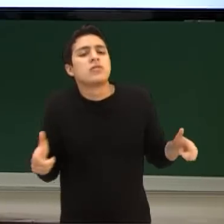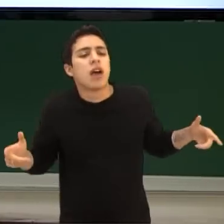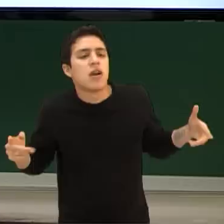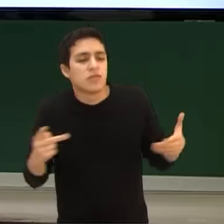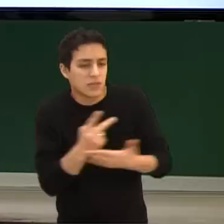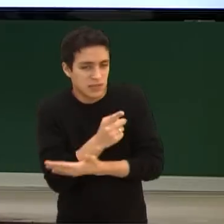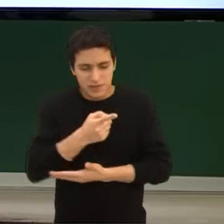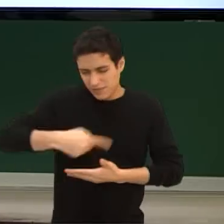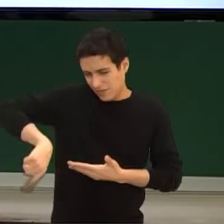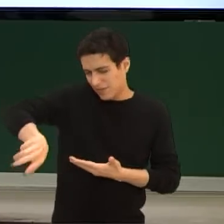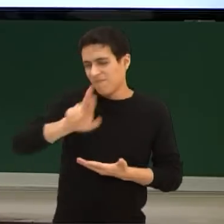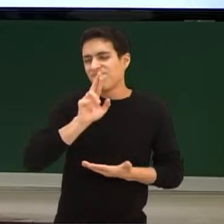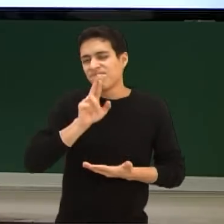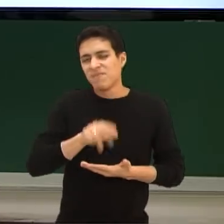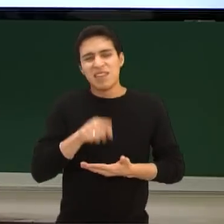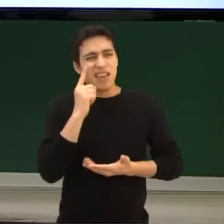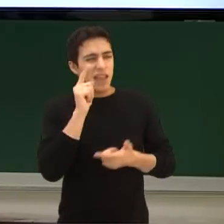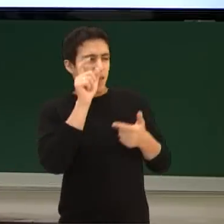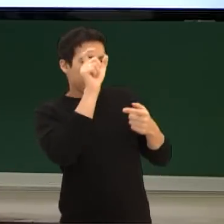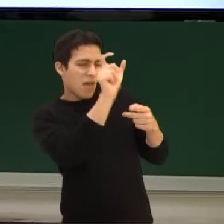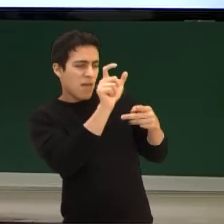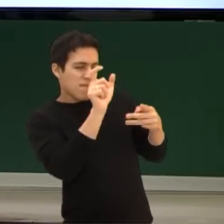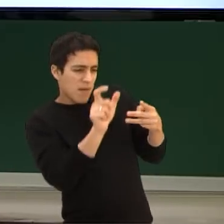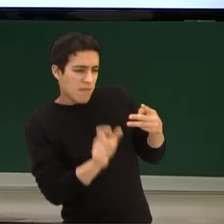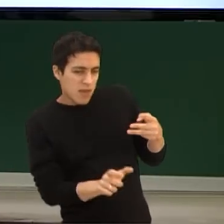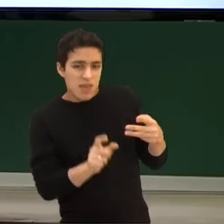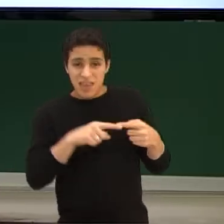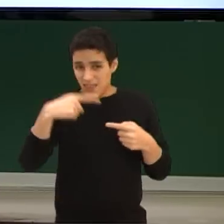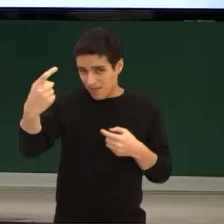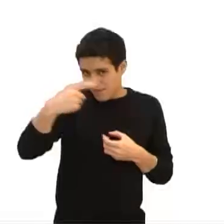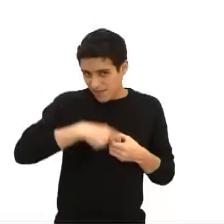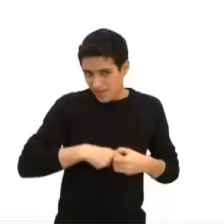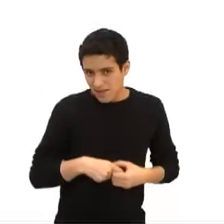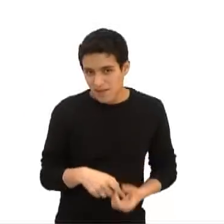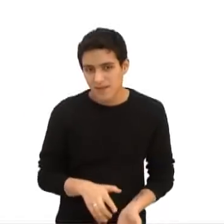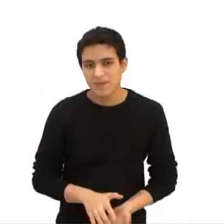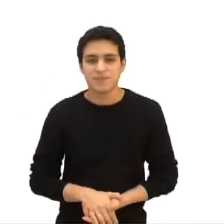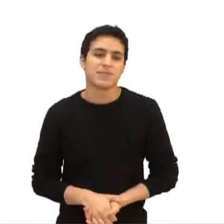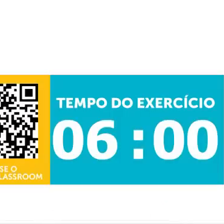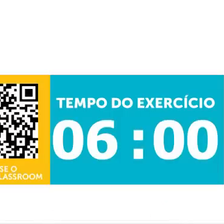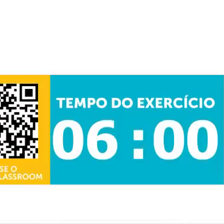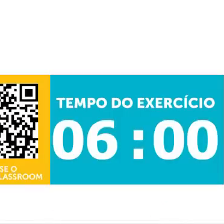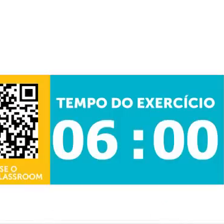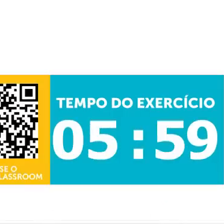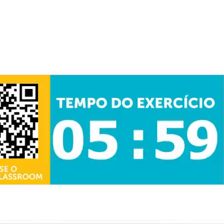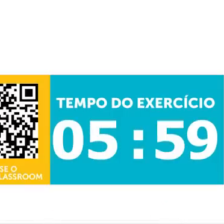Então, responde aí o nome dessas três estruturas e nós já retornamos.